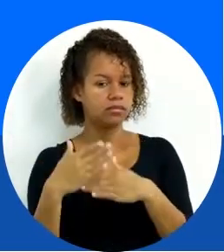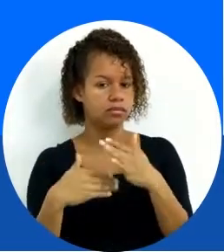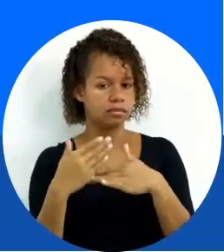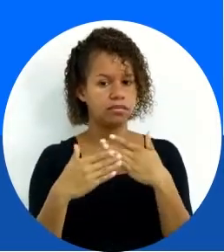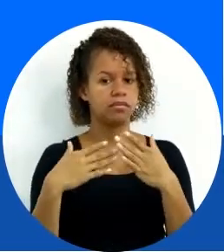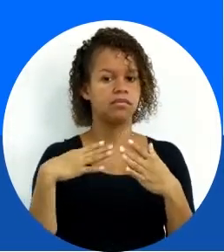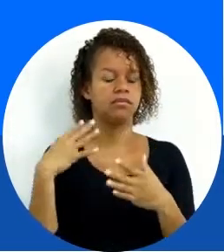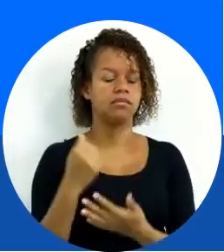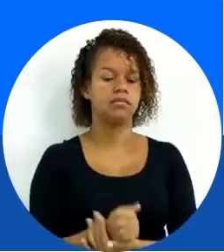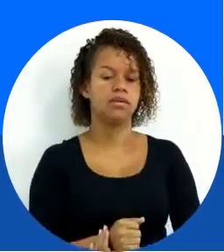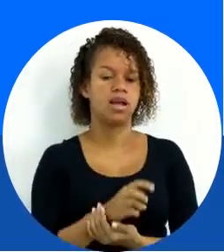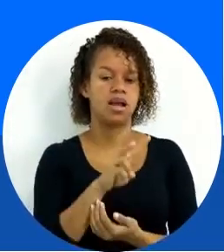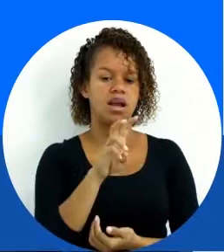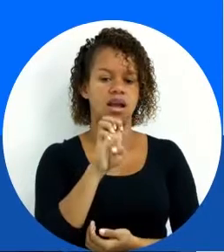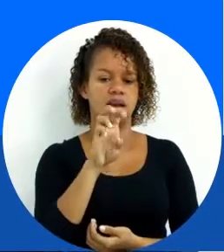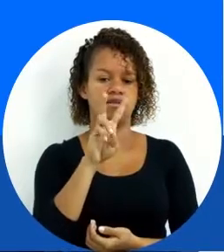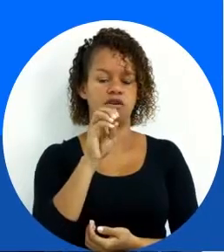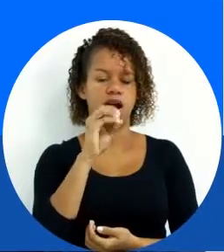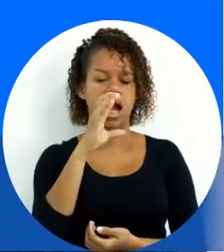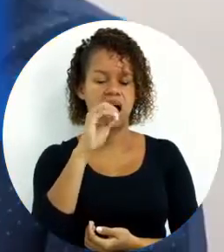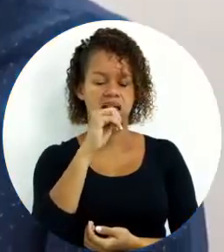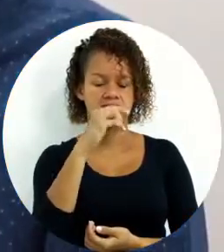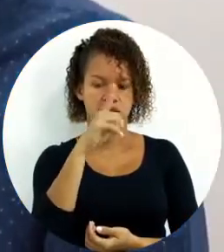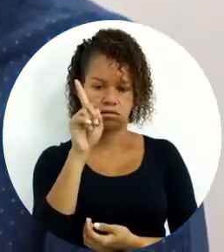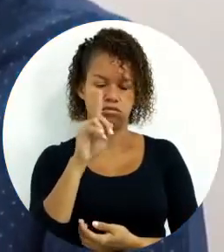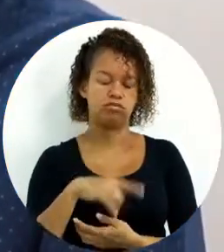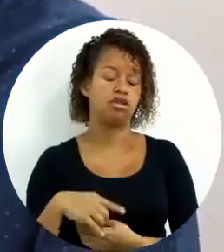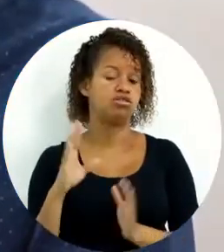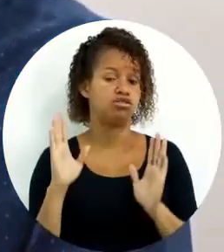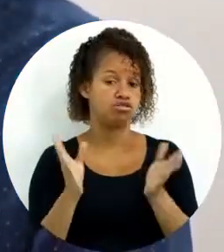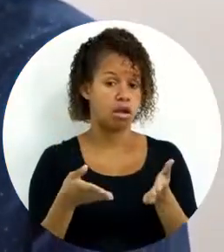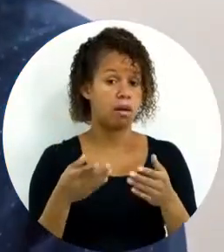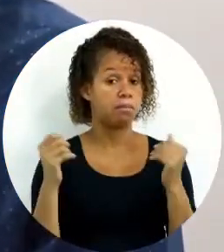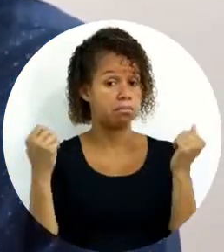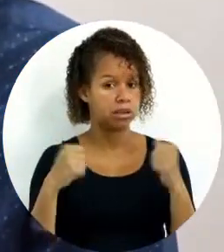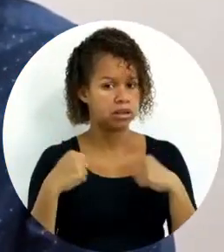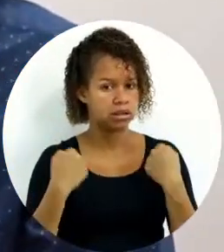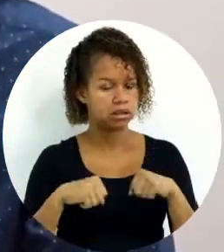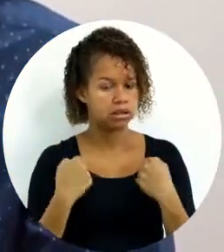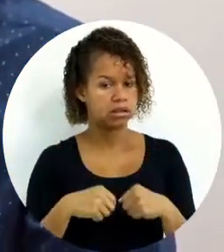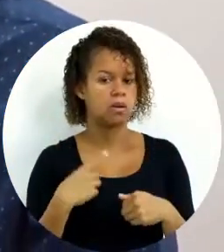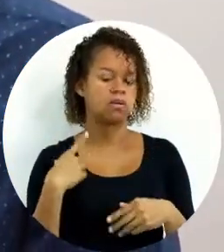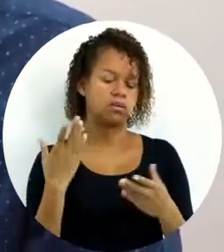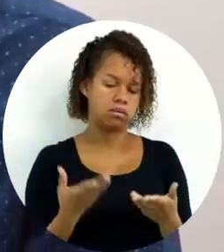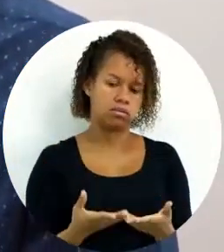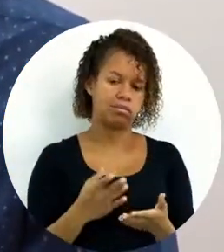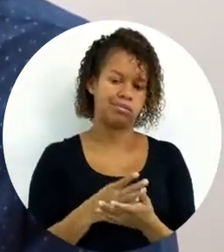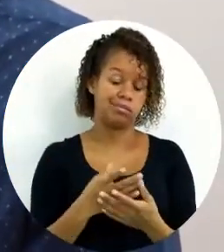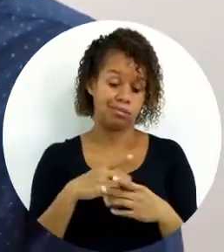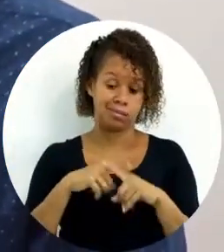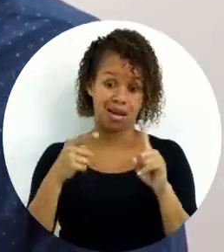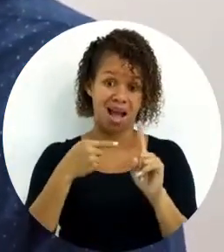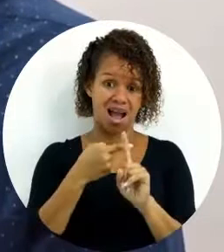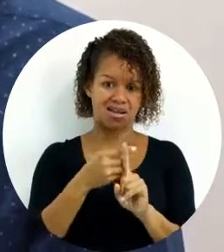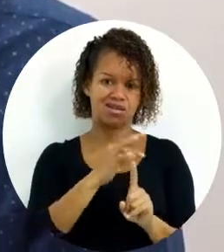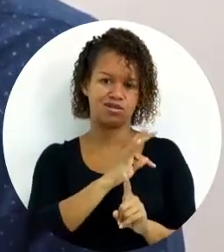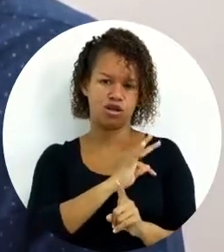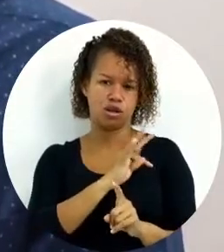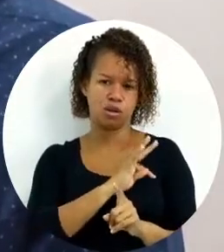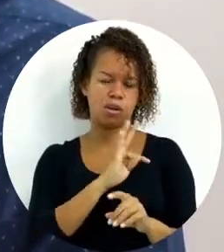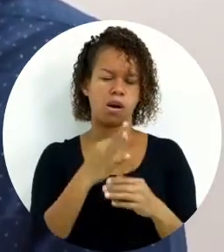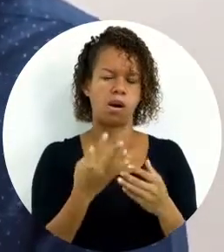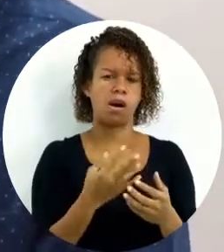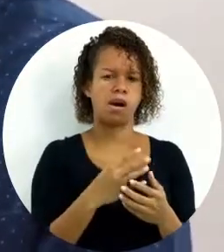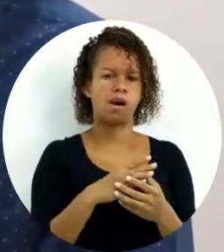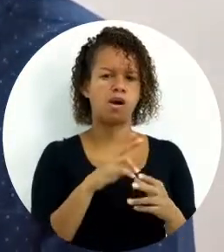ou revocação. Já a precisão, que é um outro método também mais técnico, ele vai medir, como o próprio